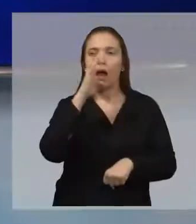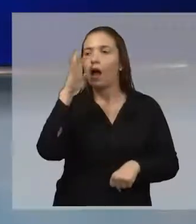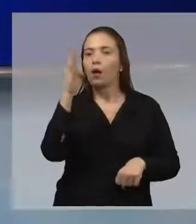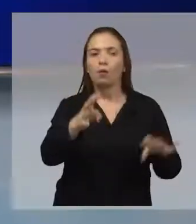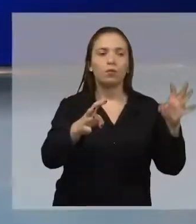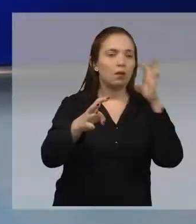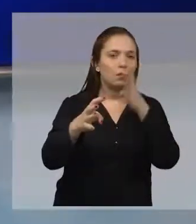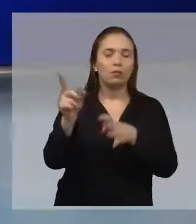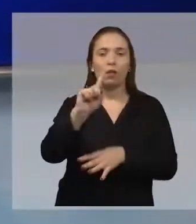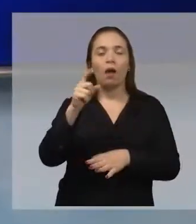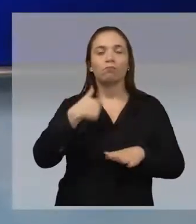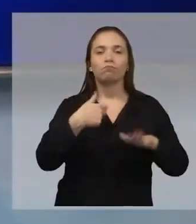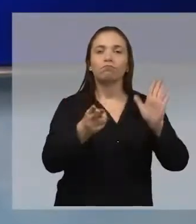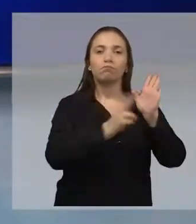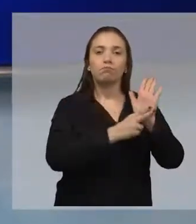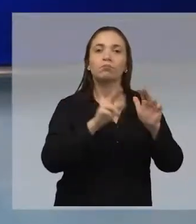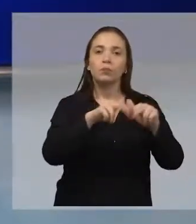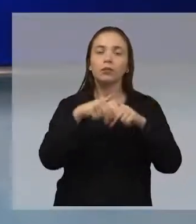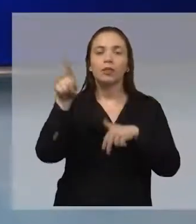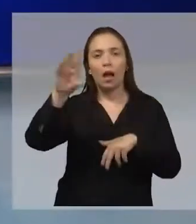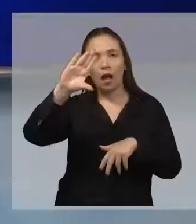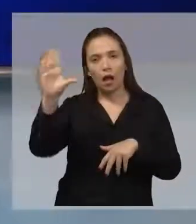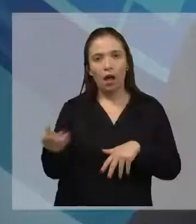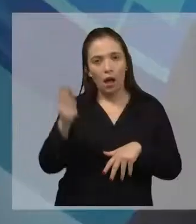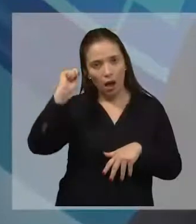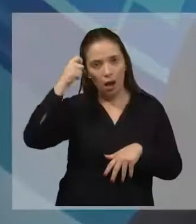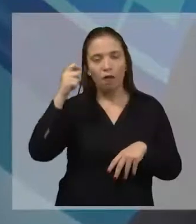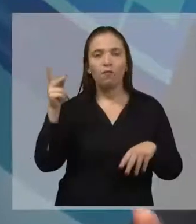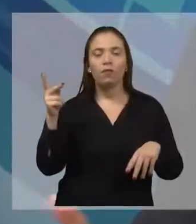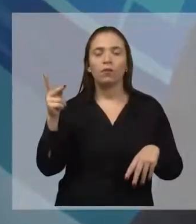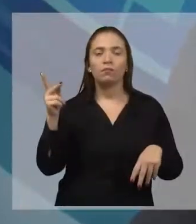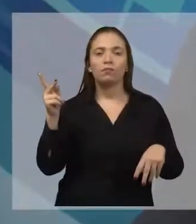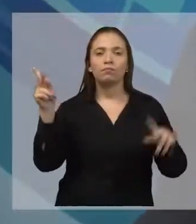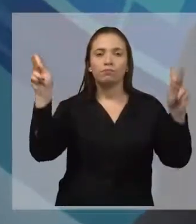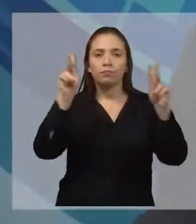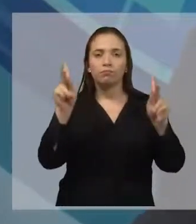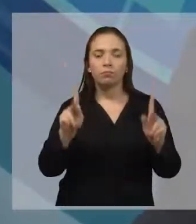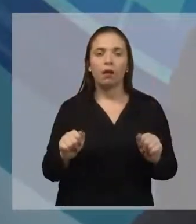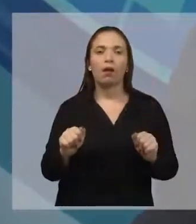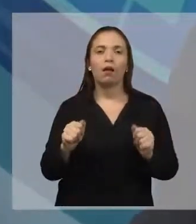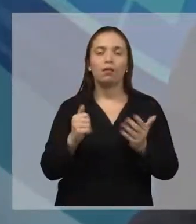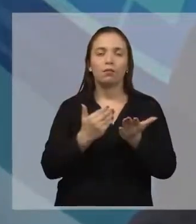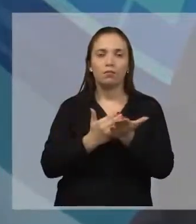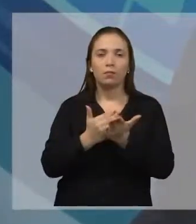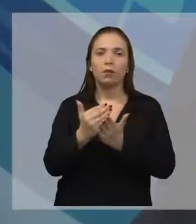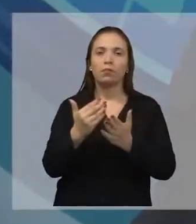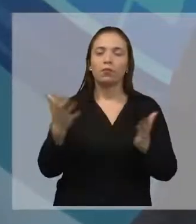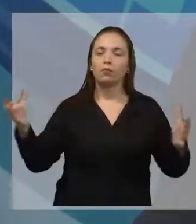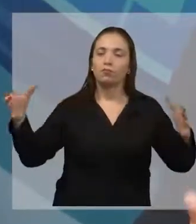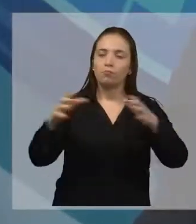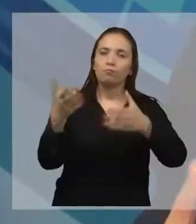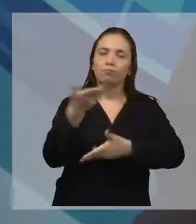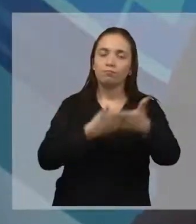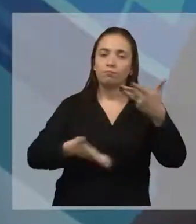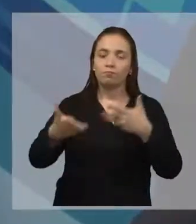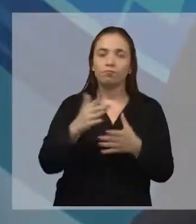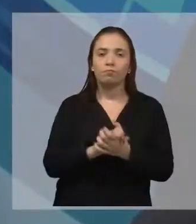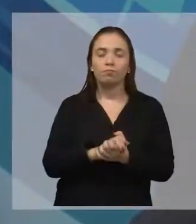direto, pelo menos tenha parentes, é o meu caso, né? Eu acho, inclusive, um desrespeito aos